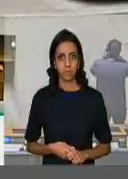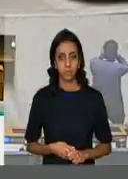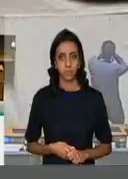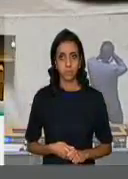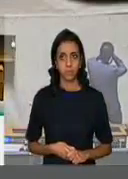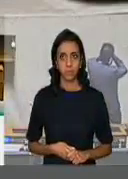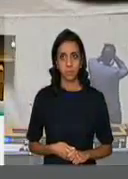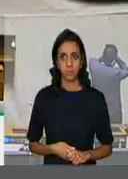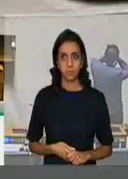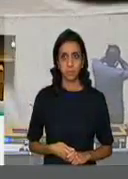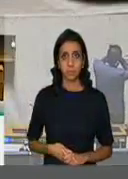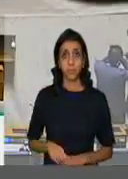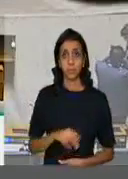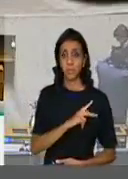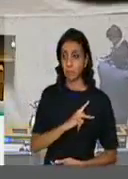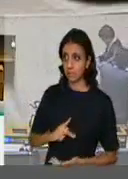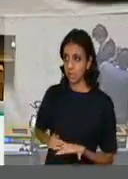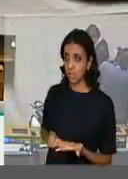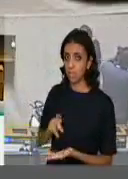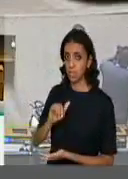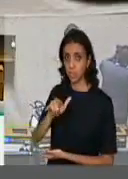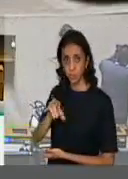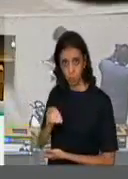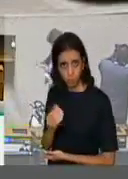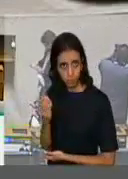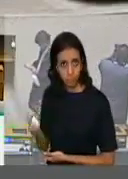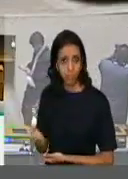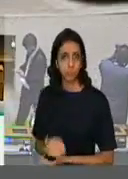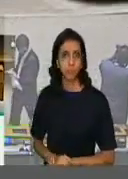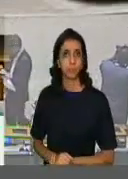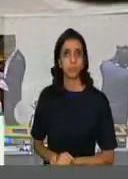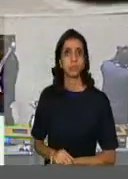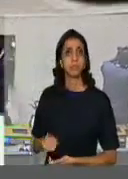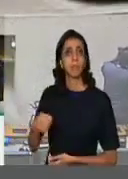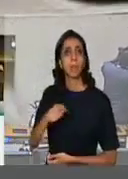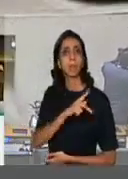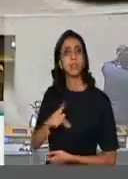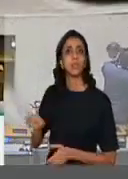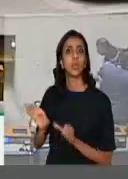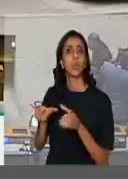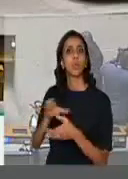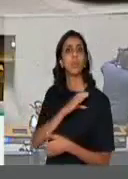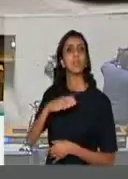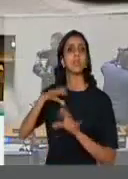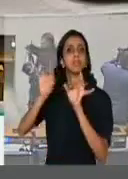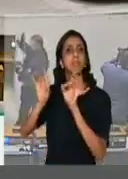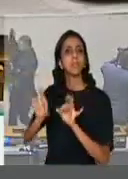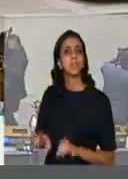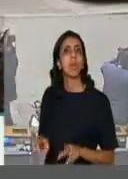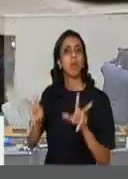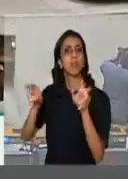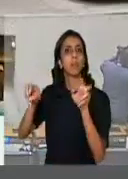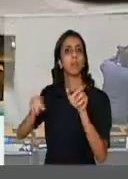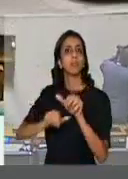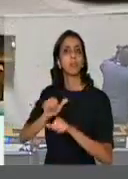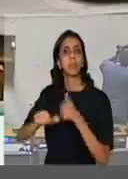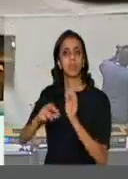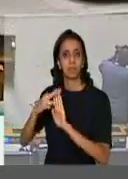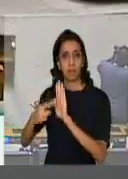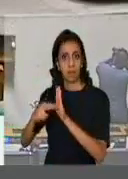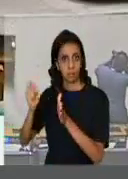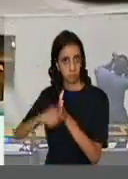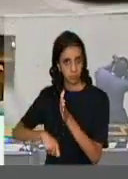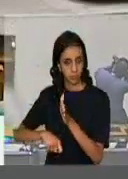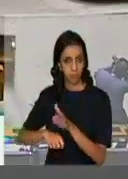Senhor presidente Hildo Rocha, presidente da Comissão Especial de Reforma Tributária, que tem